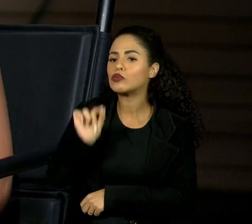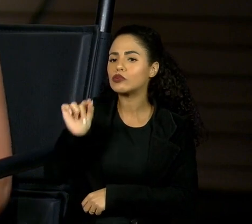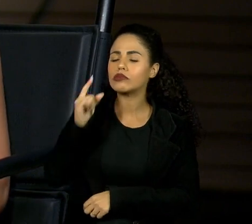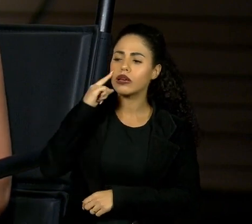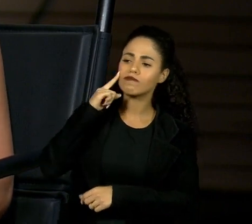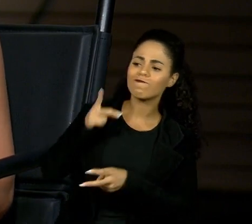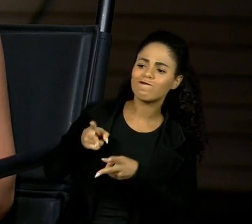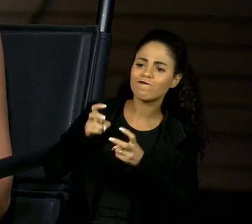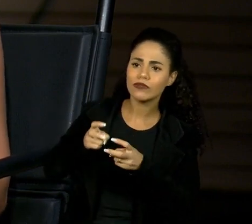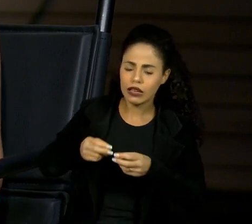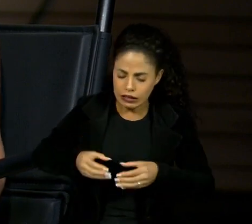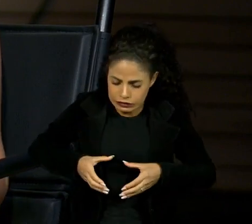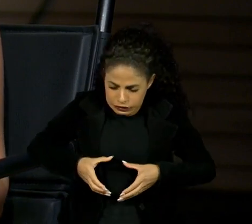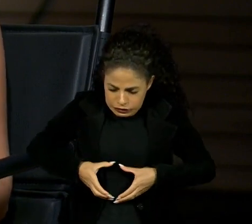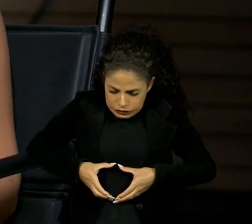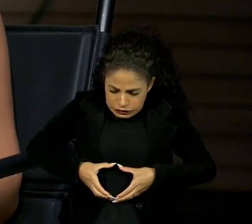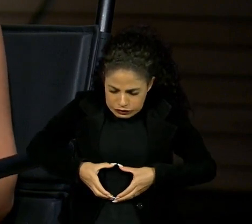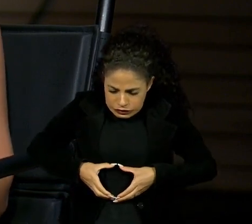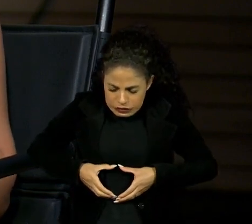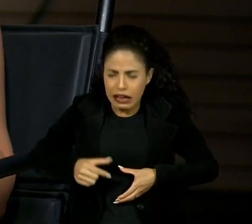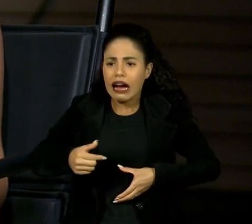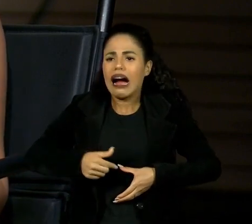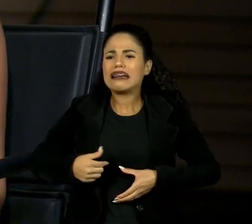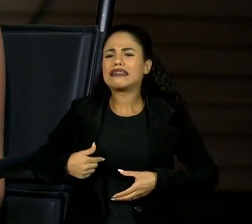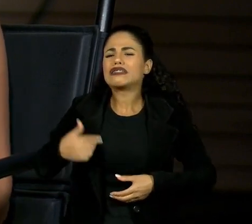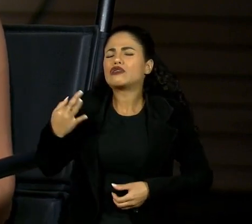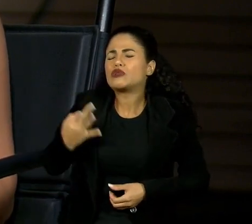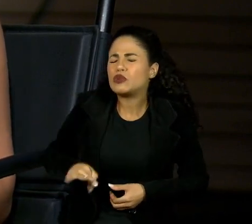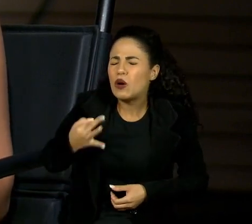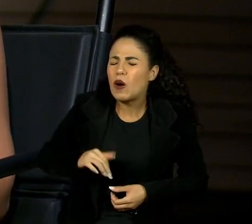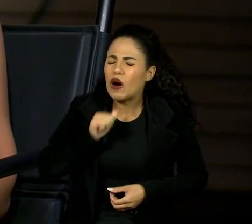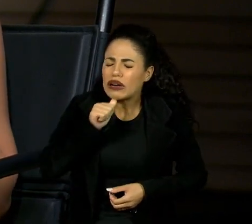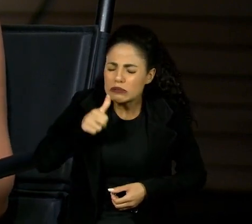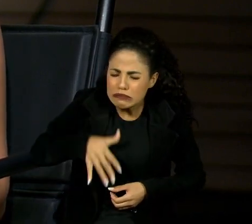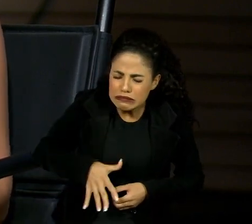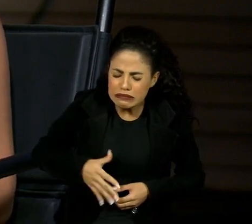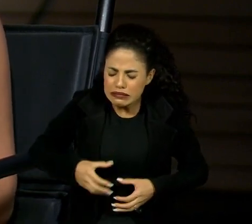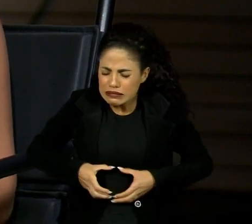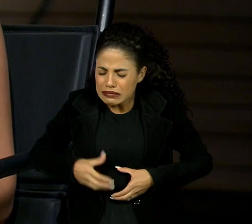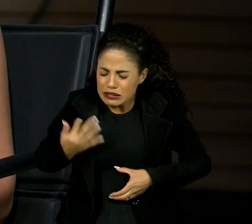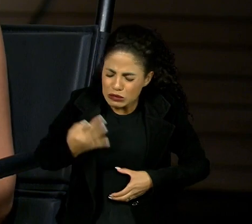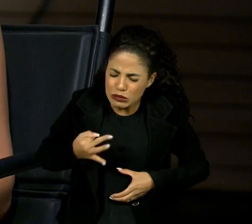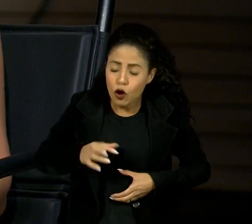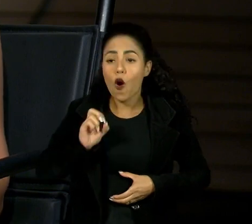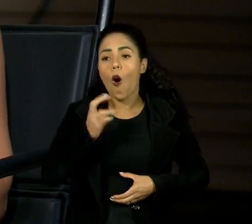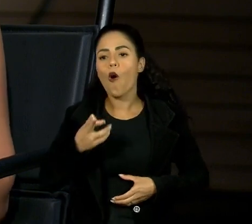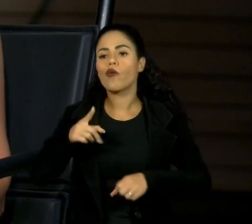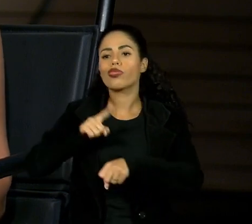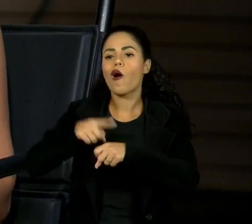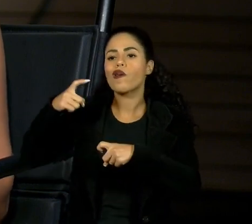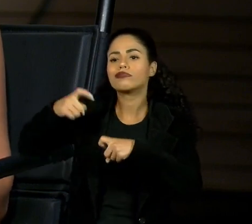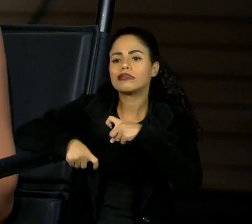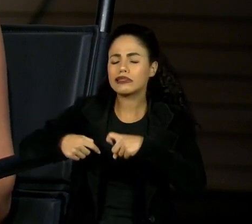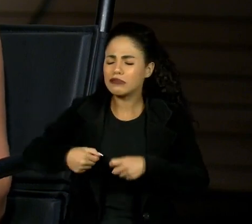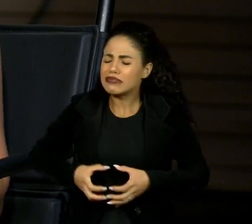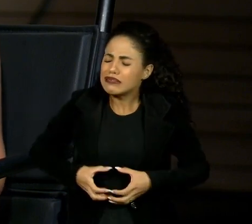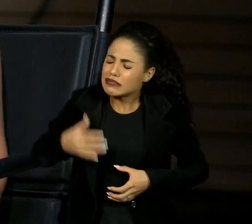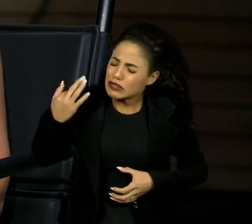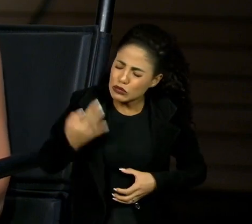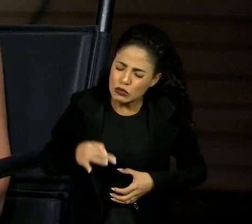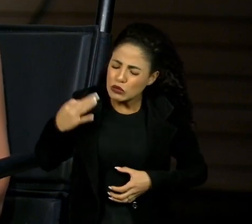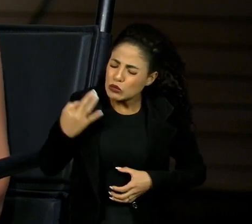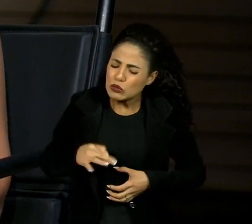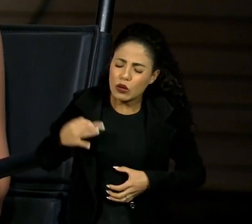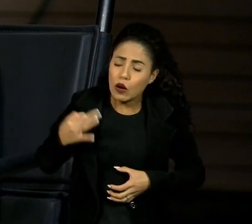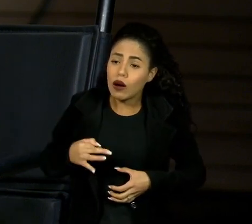liga a endometriose a ter muita cólica, muita dor à relação, dor na ovulação. Só que cerca de 10, 15% das